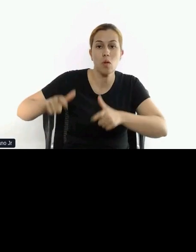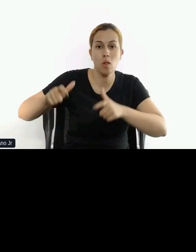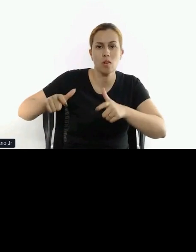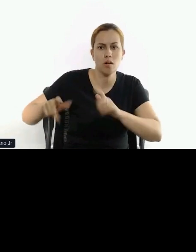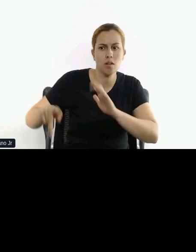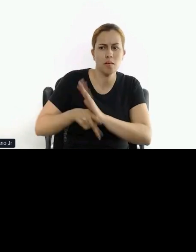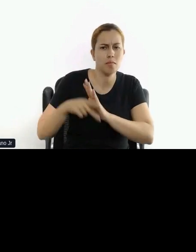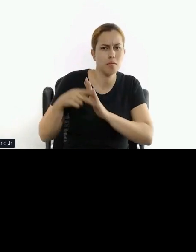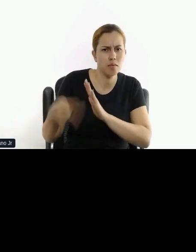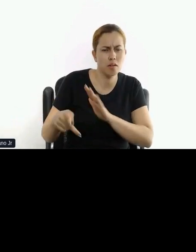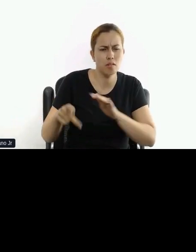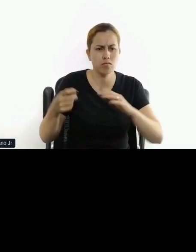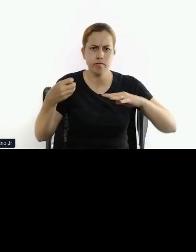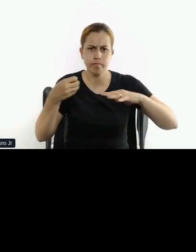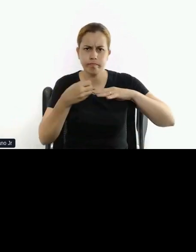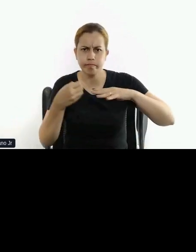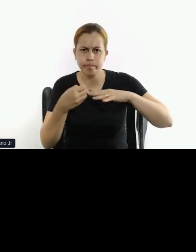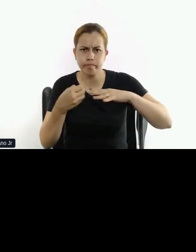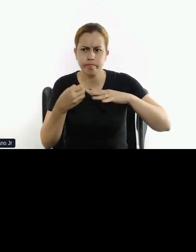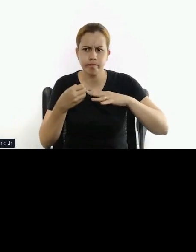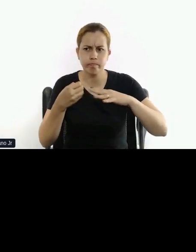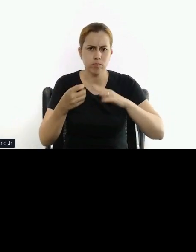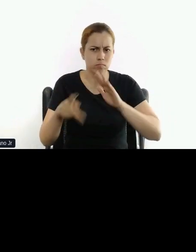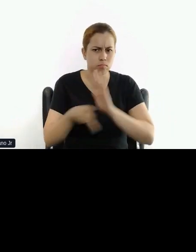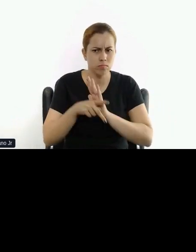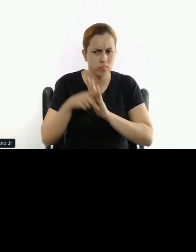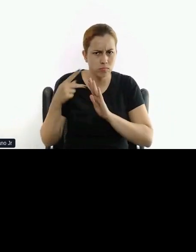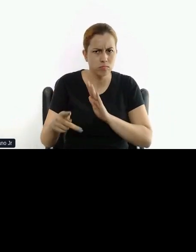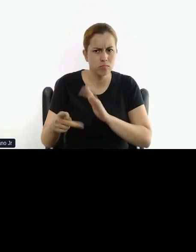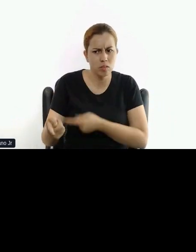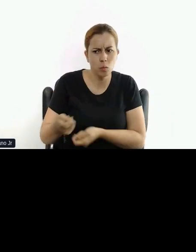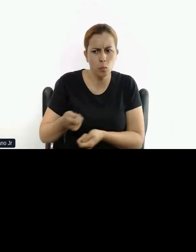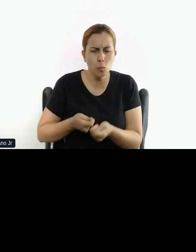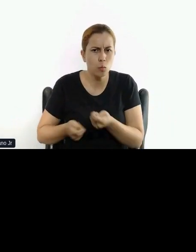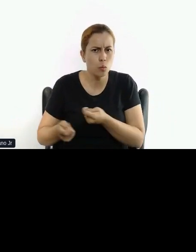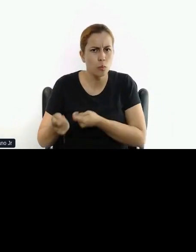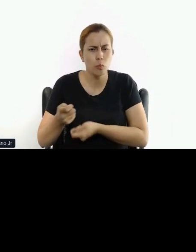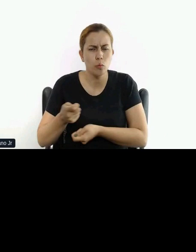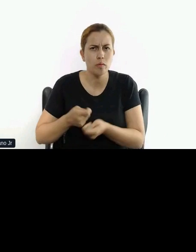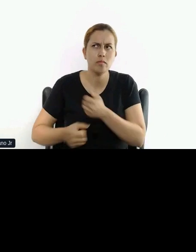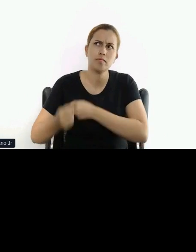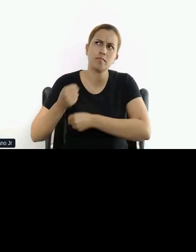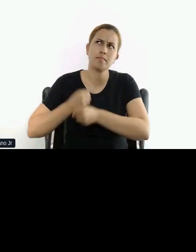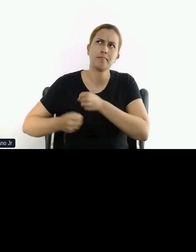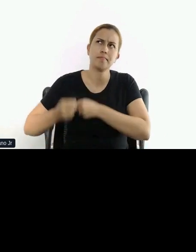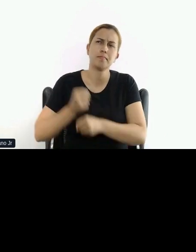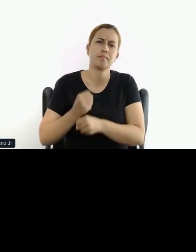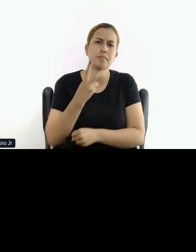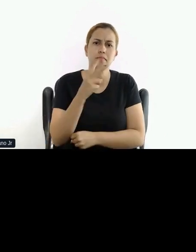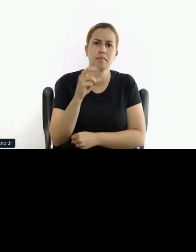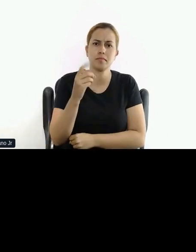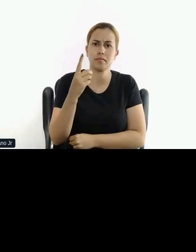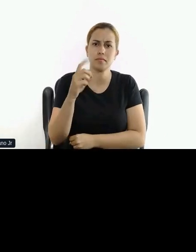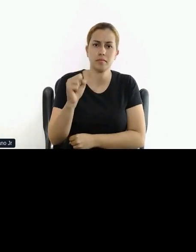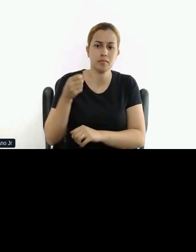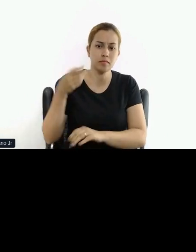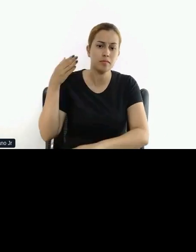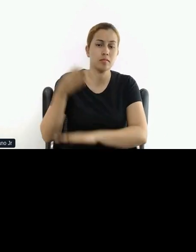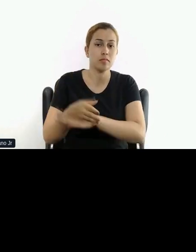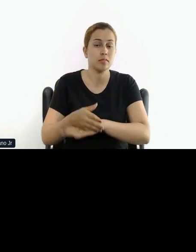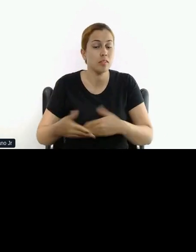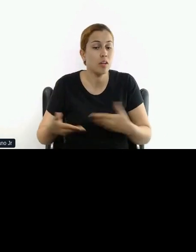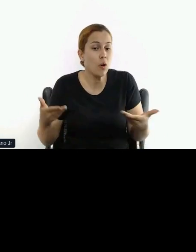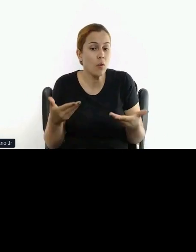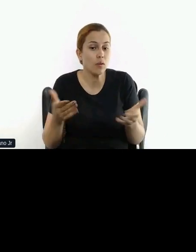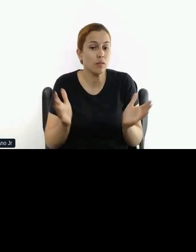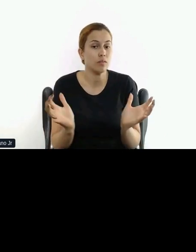Dados, lá do Ministério da Economia, né? Desde 2008. E atualmente eu estou numa equipe